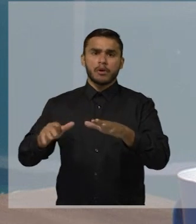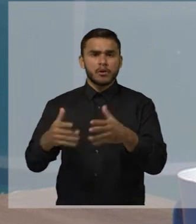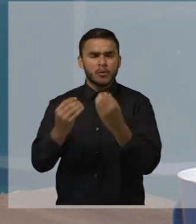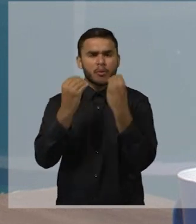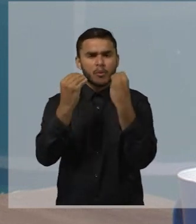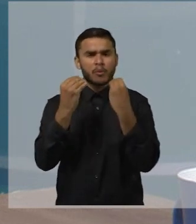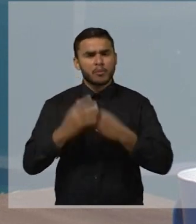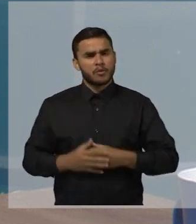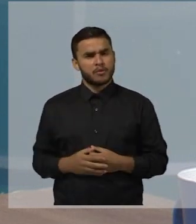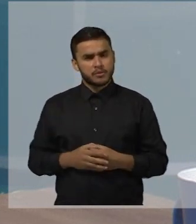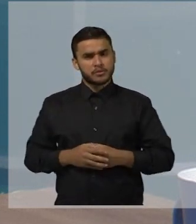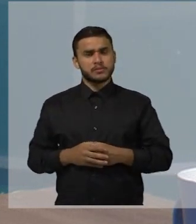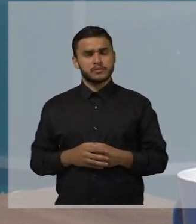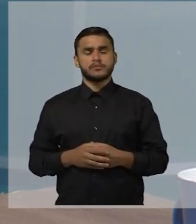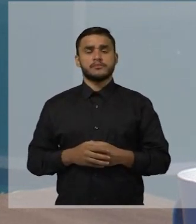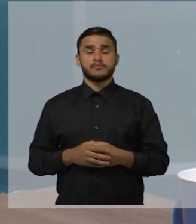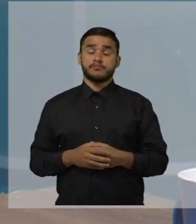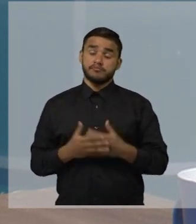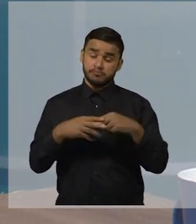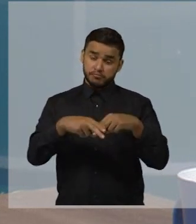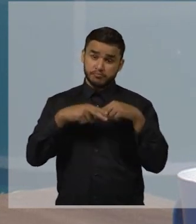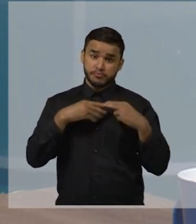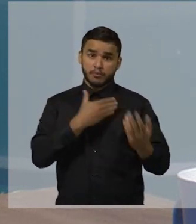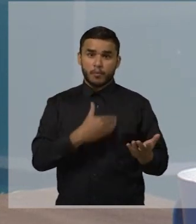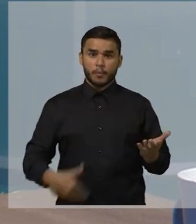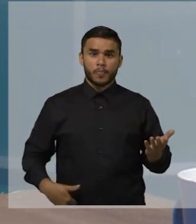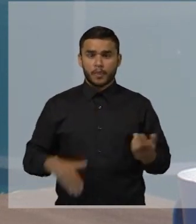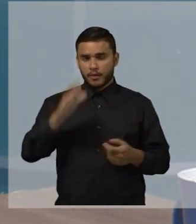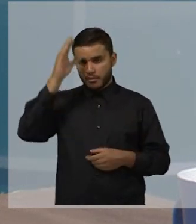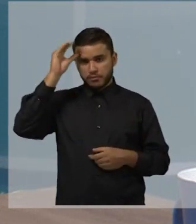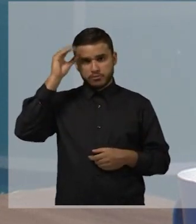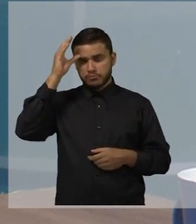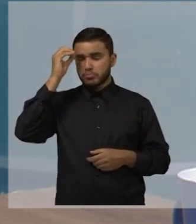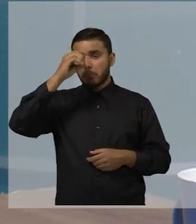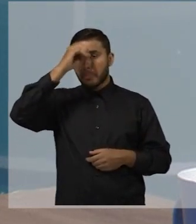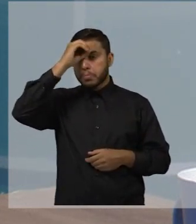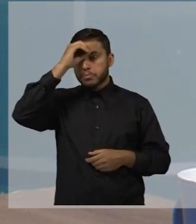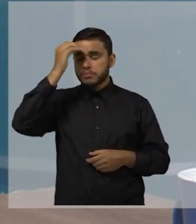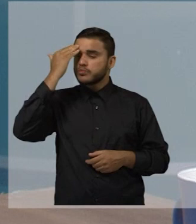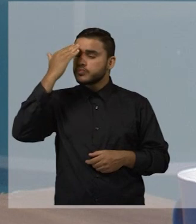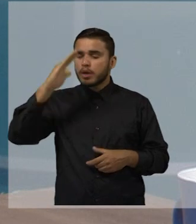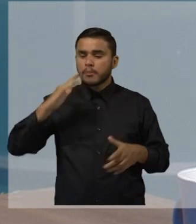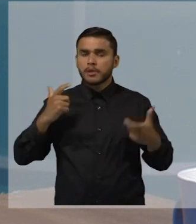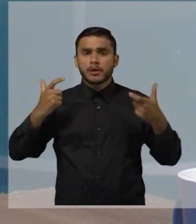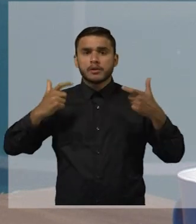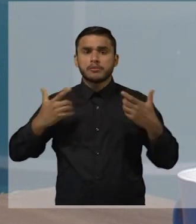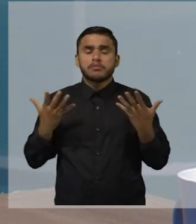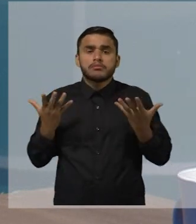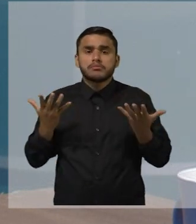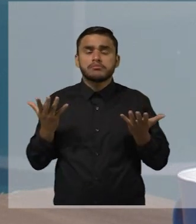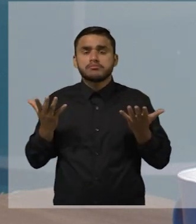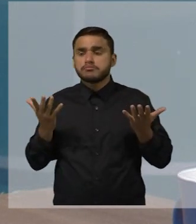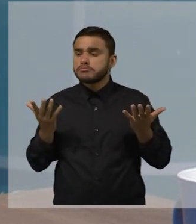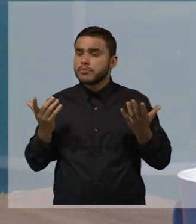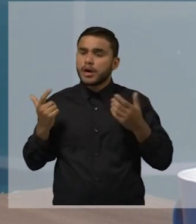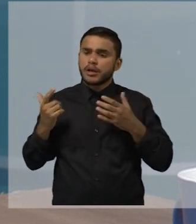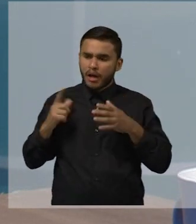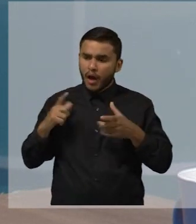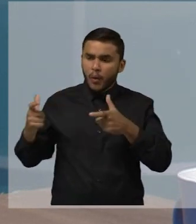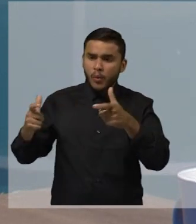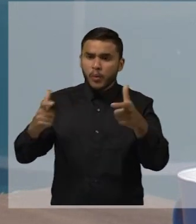situação? Com toda certeza, o governador não tinha conhecimento disso, como provavelmente as autoridades mais